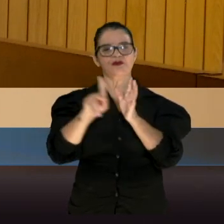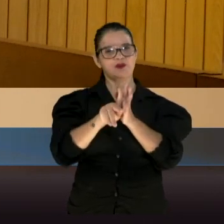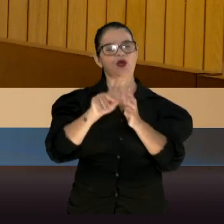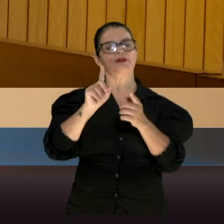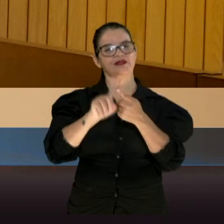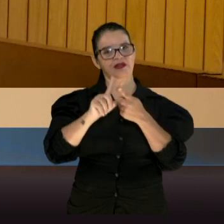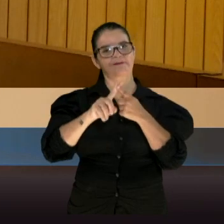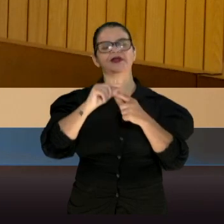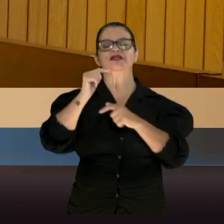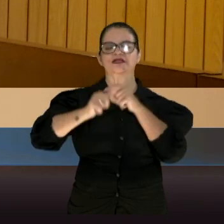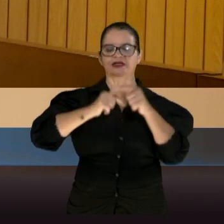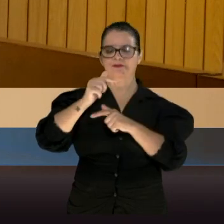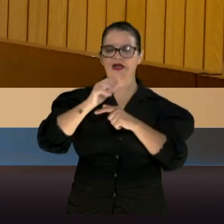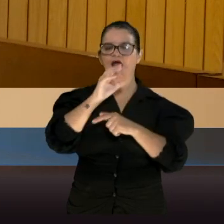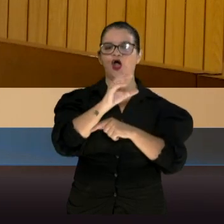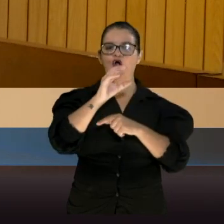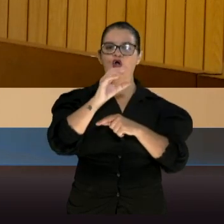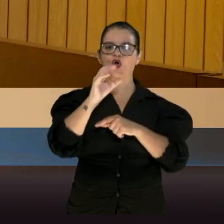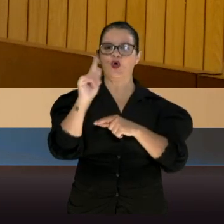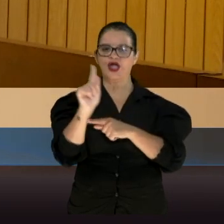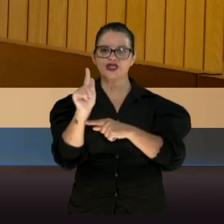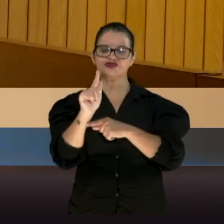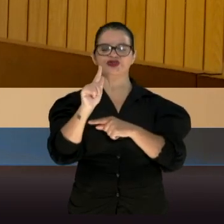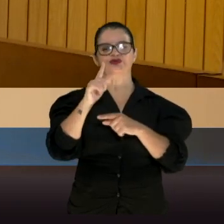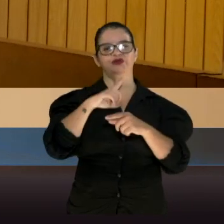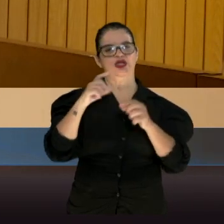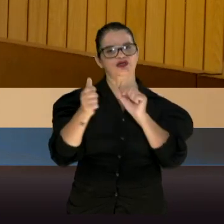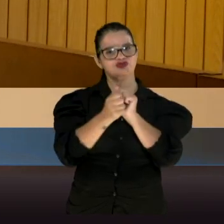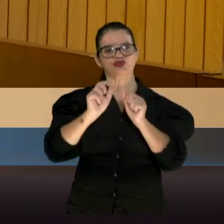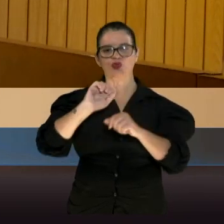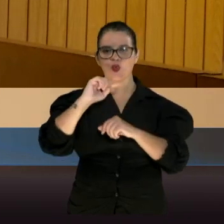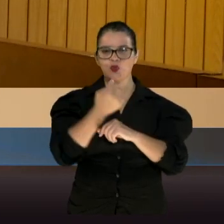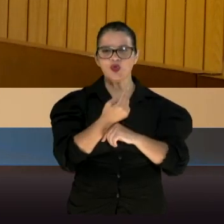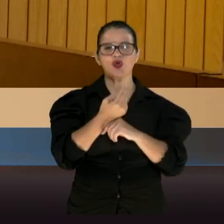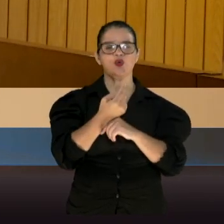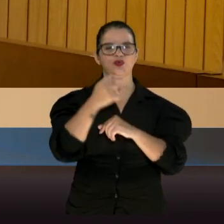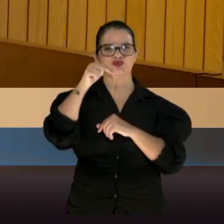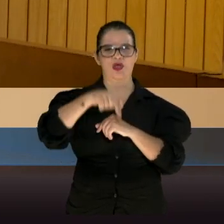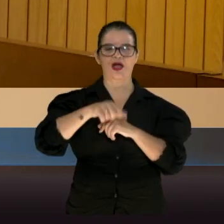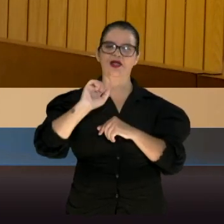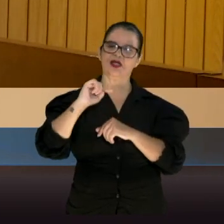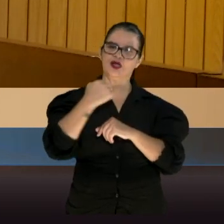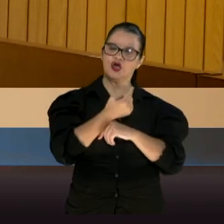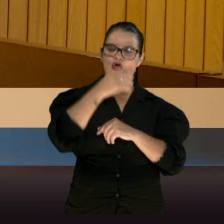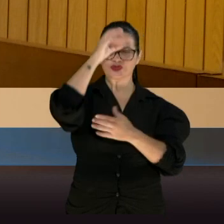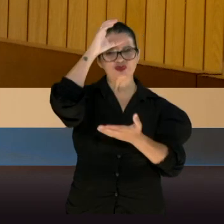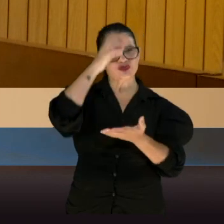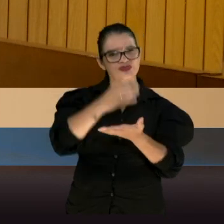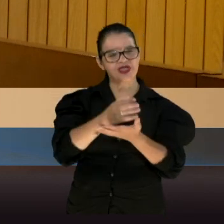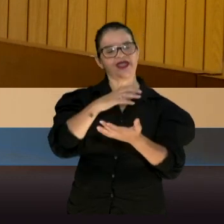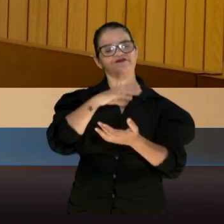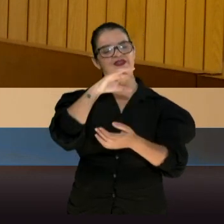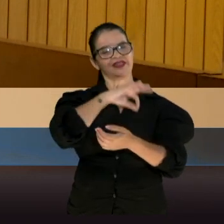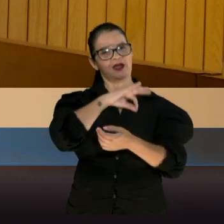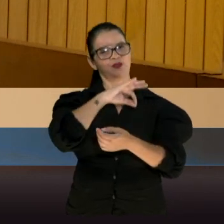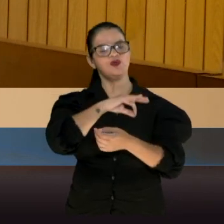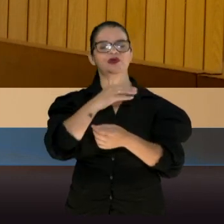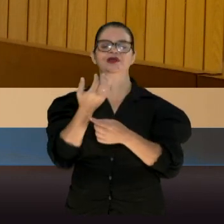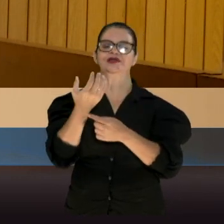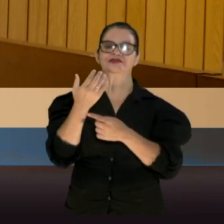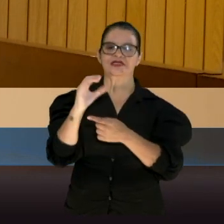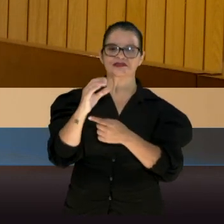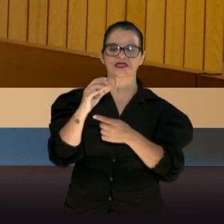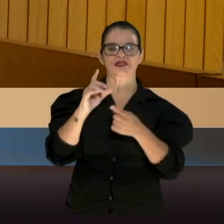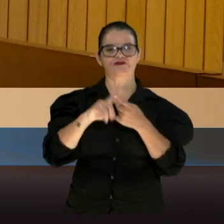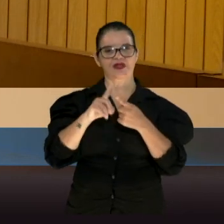trabalhar corregedoria conosco. Estou aqui com o nosso chefe da Polícia Científica também,